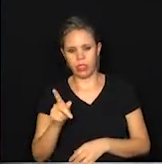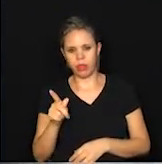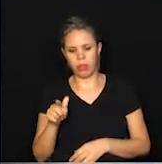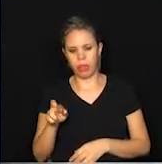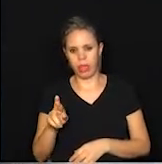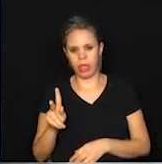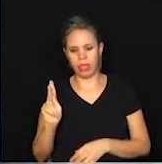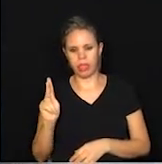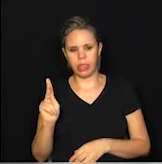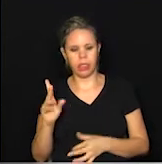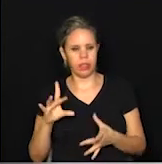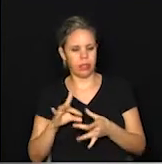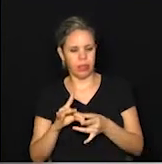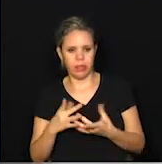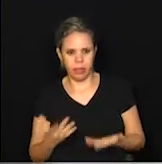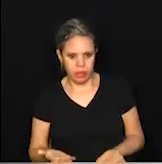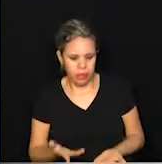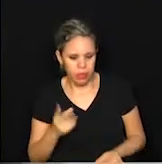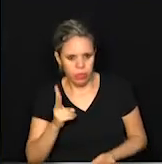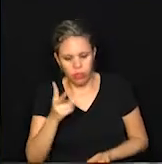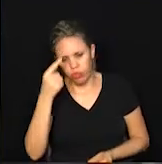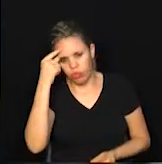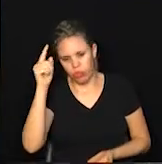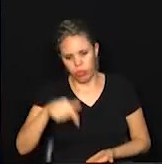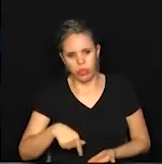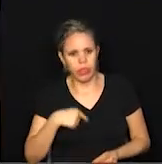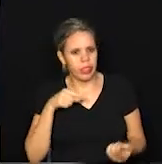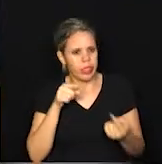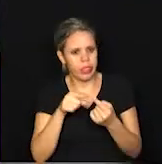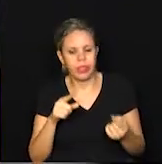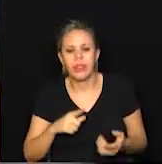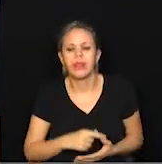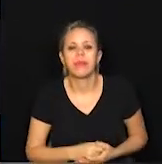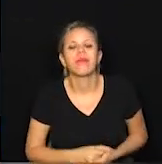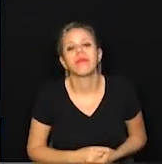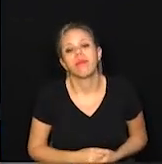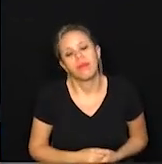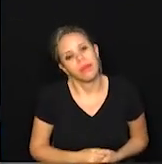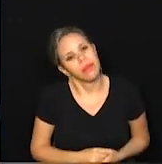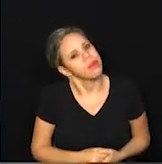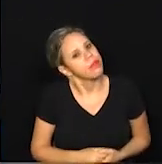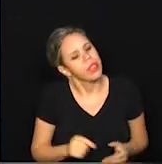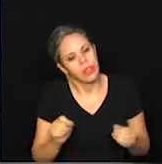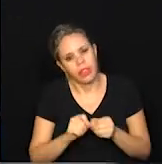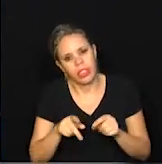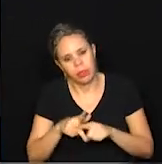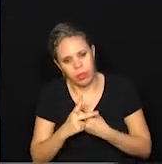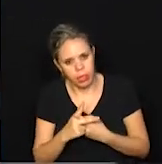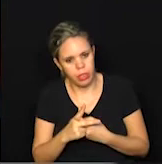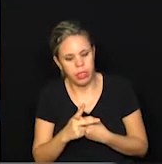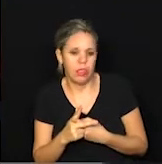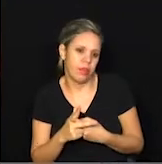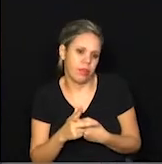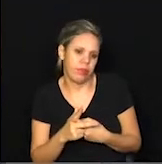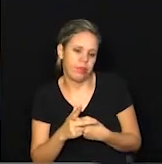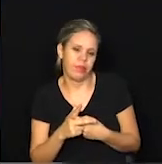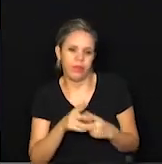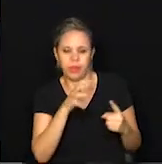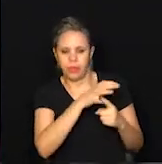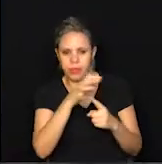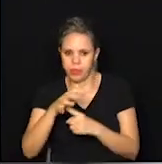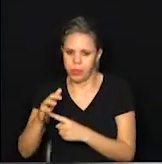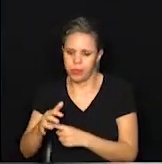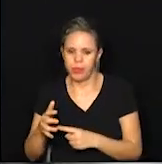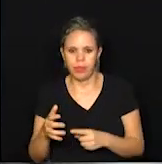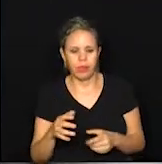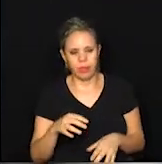se eles continuaram com essa ideia, eles tinham a intenção de fazer uma manutenção nas quadras de tênis e